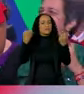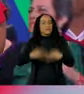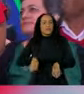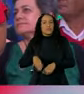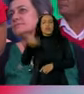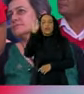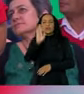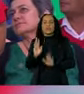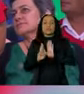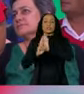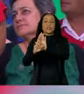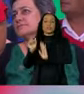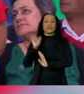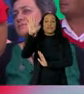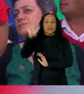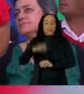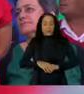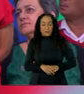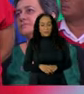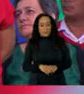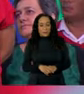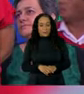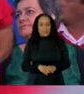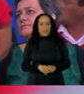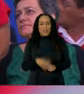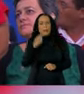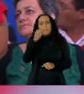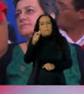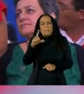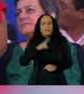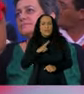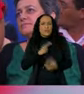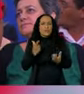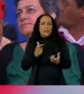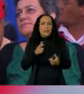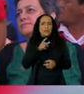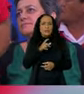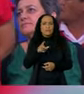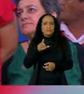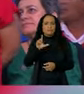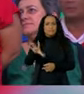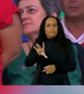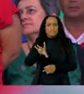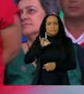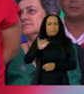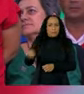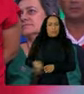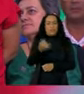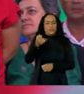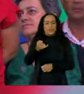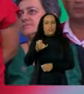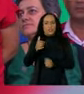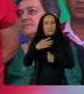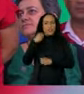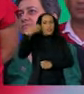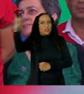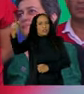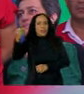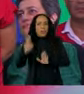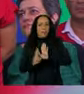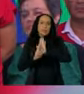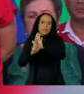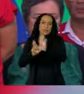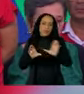Brasil representa lá fora. Poucos têm opção de viajar representando os seus segmentos. A gente sabe a dificuldade